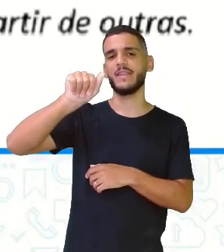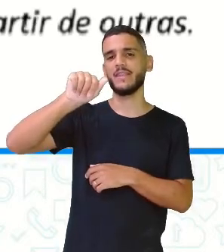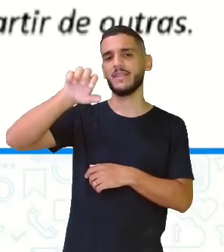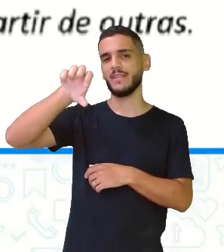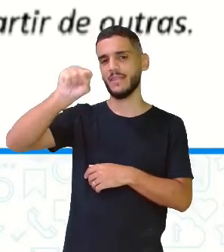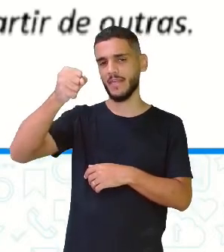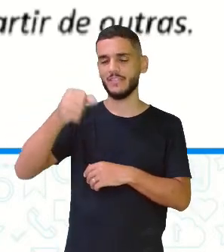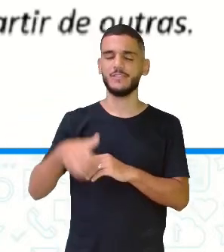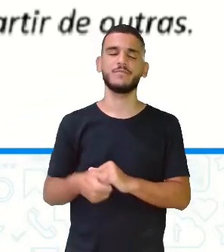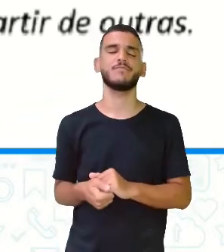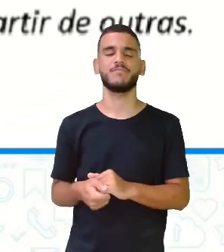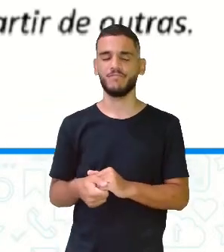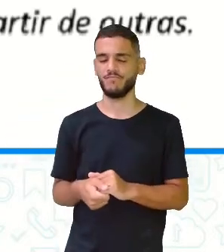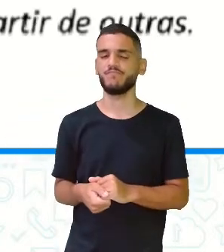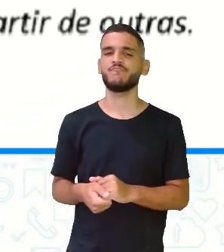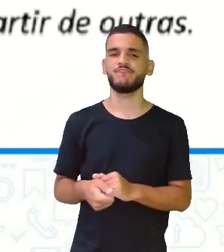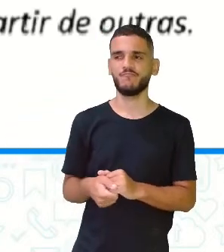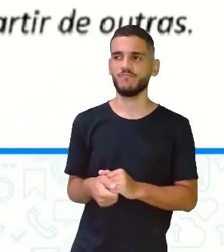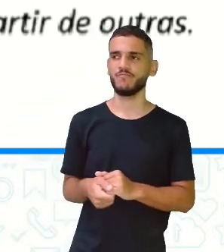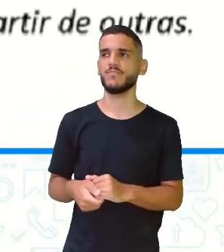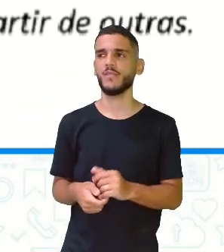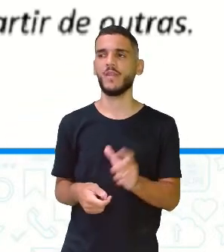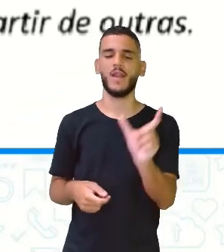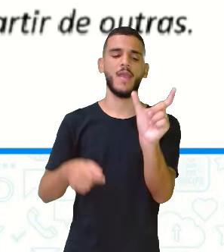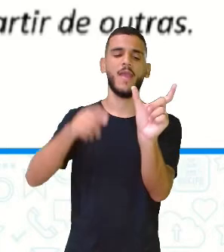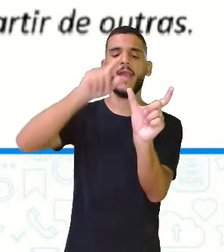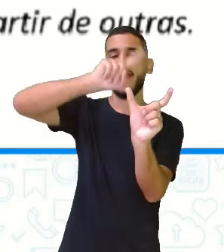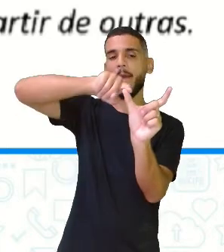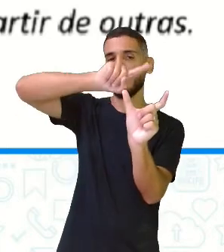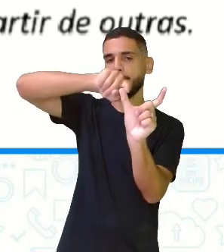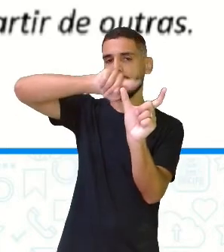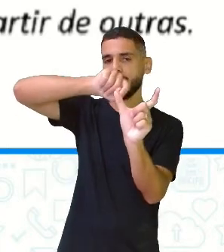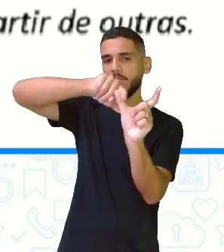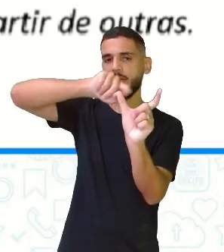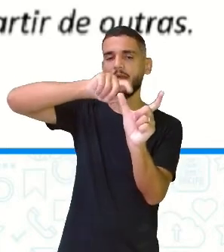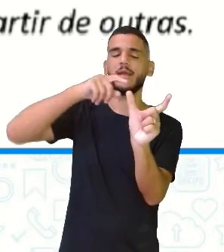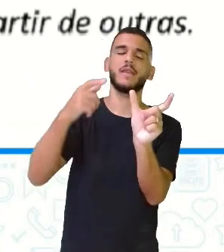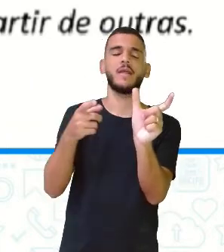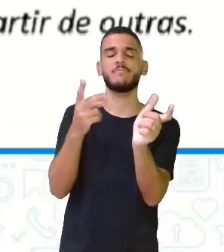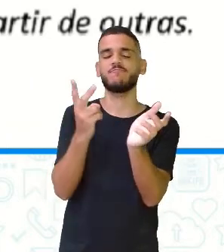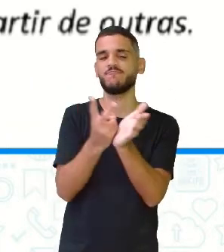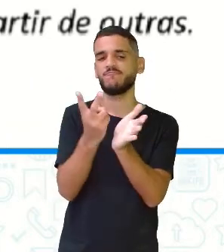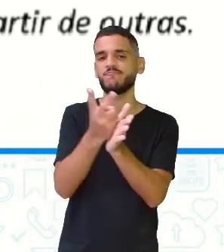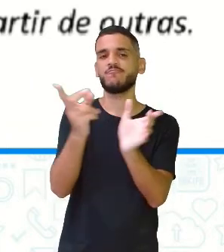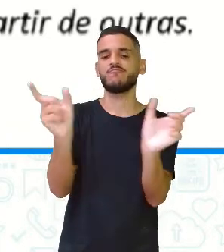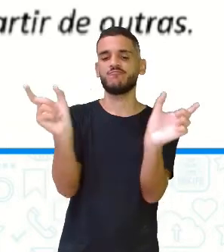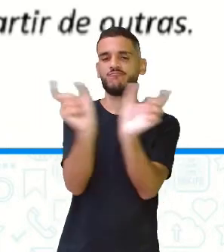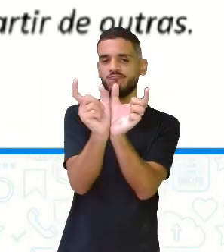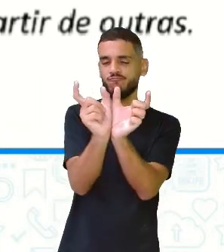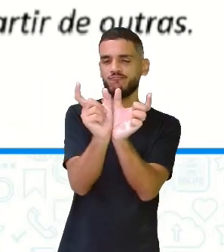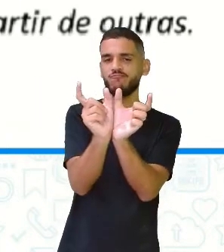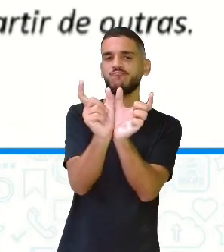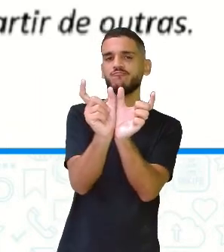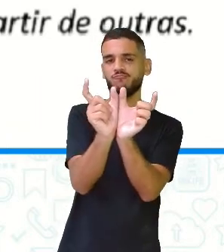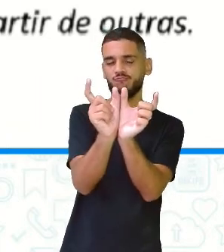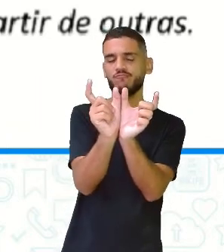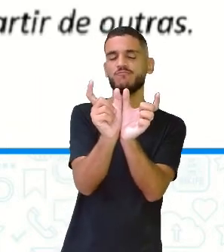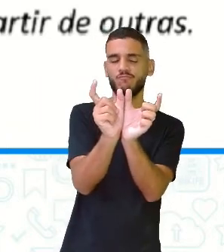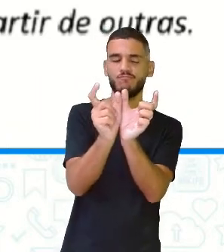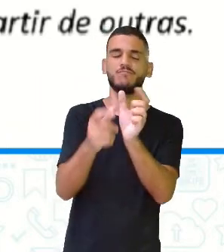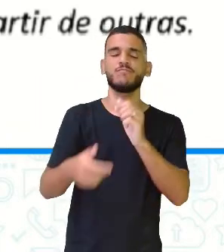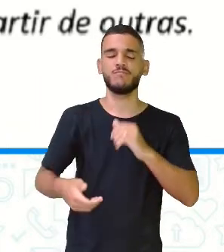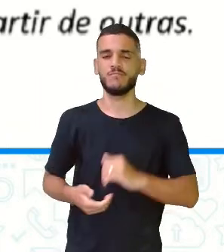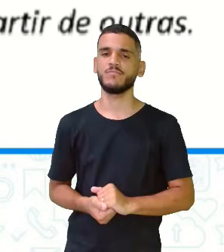Primitivas são as que dão origem a outras palavras e derivadas são as que são originadas a partir de